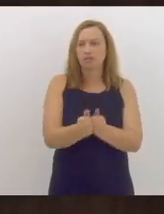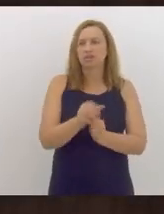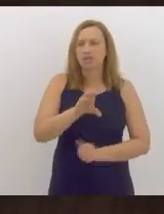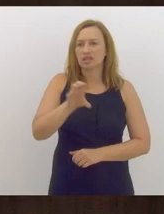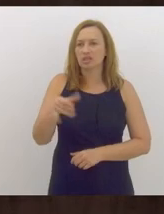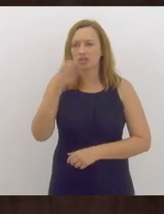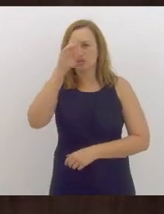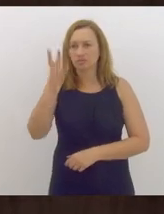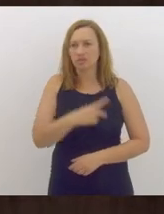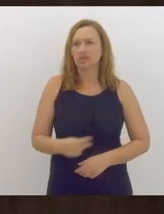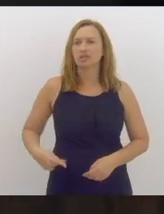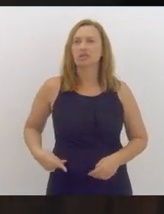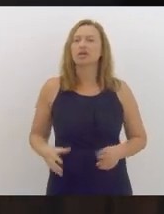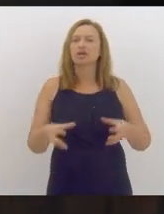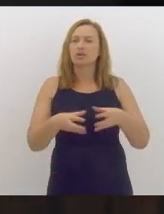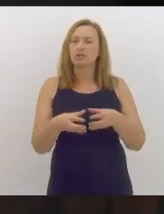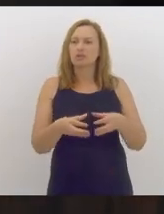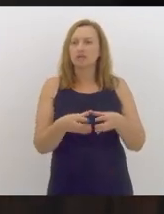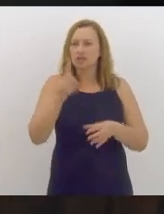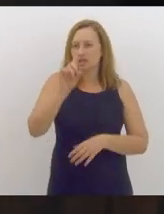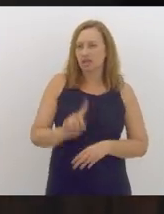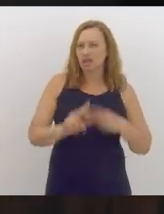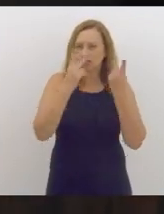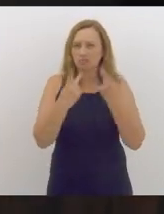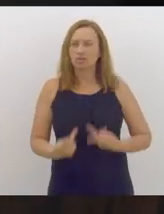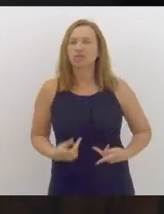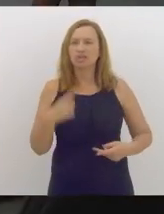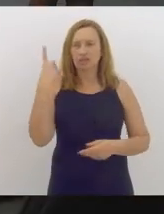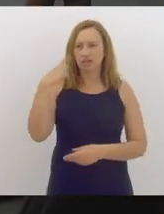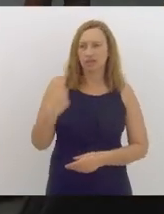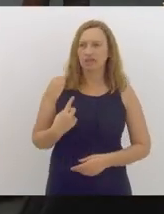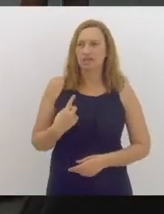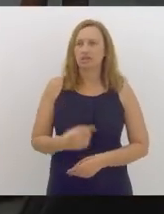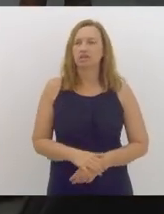senhor presidente. Pela Comissão de Defesa de Direitos Humanos, Dani Monteiro.